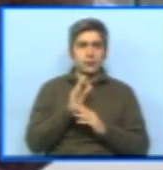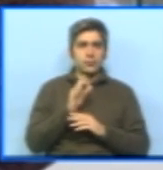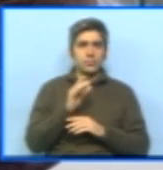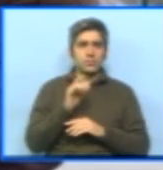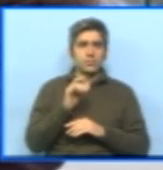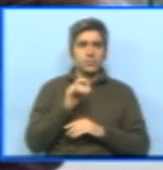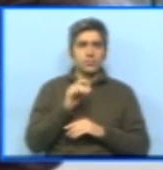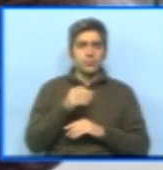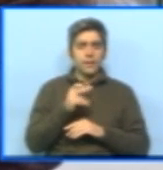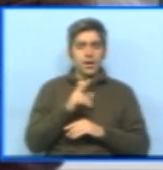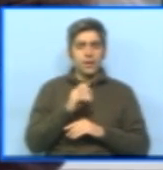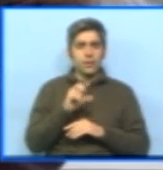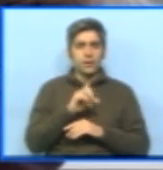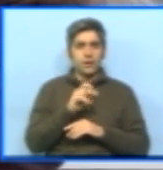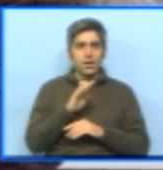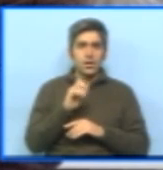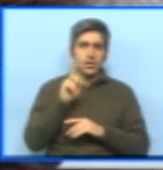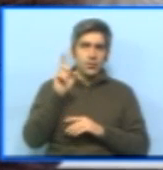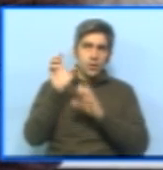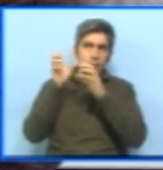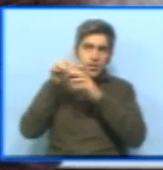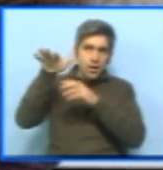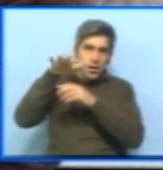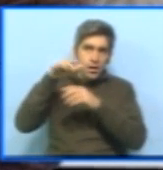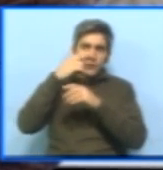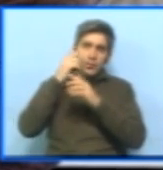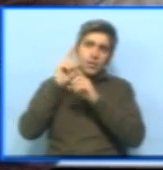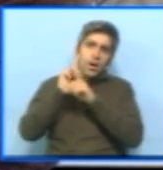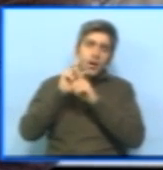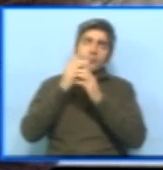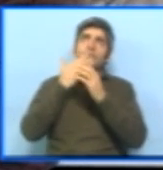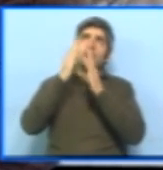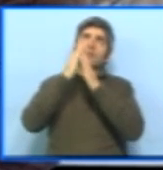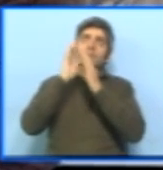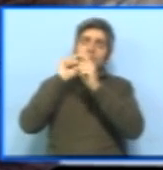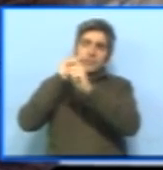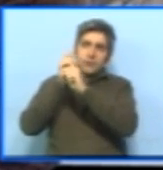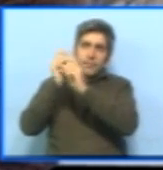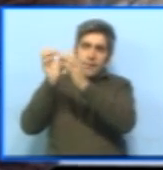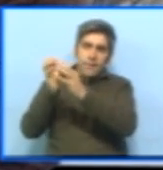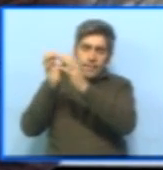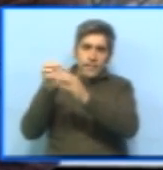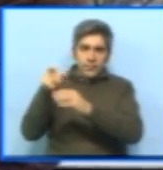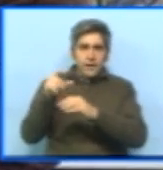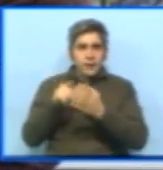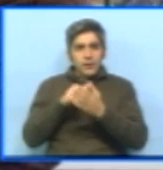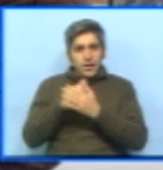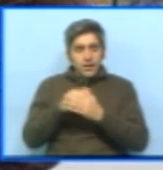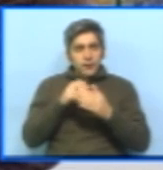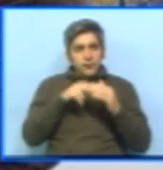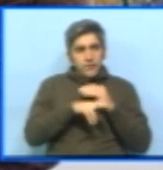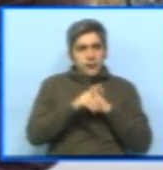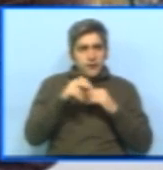pelas igrejas paroquiais, por aquelas comunidades, por aquelas pessoas, mas sempre também com este dinamismo